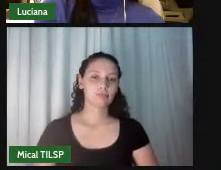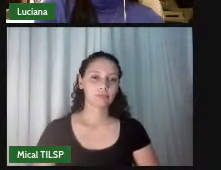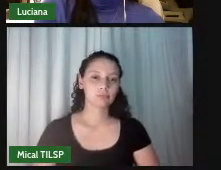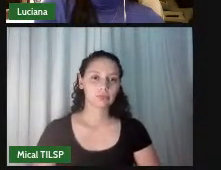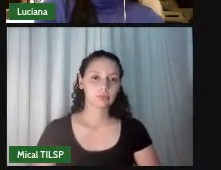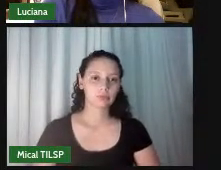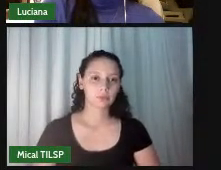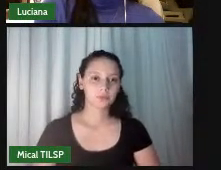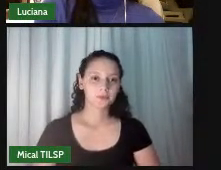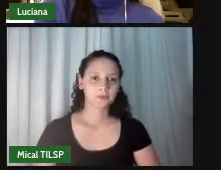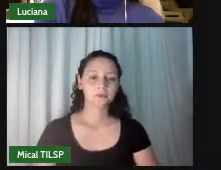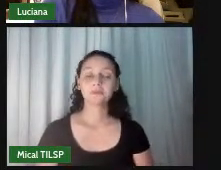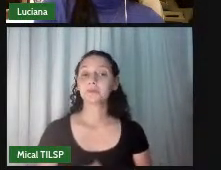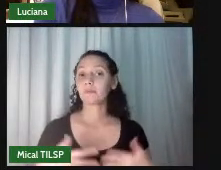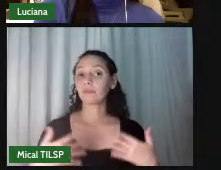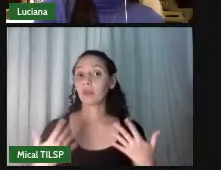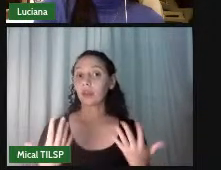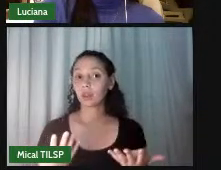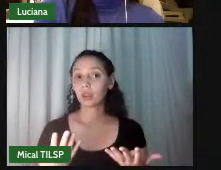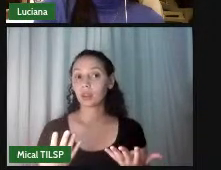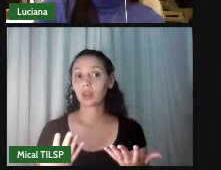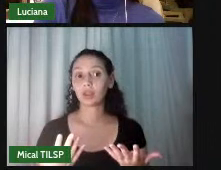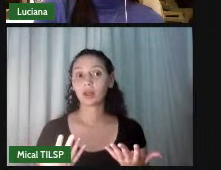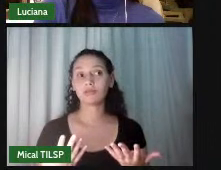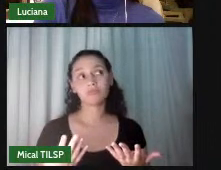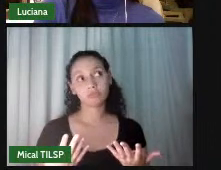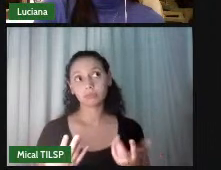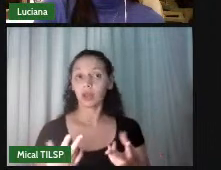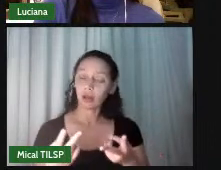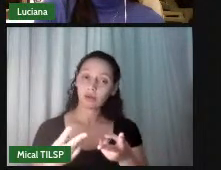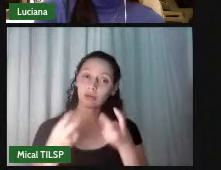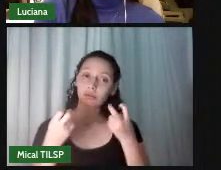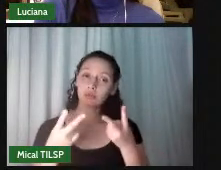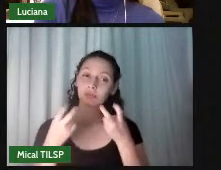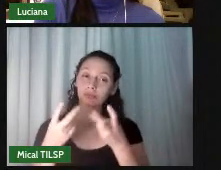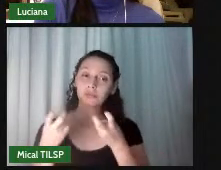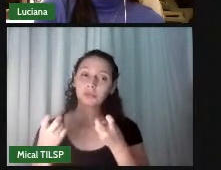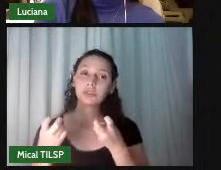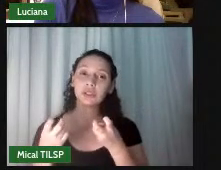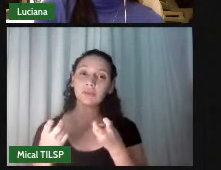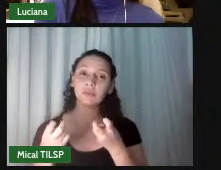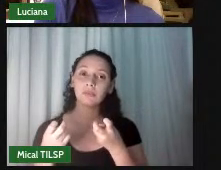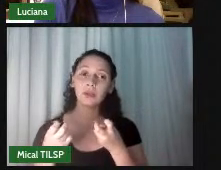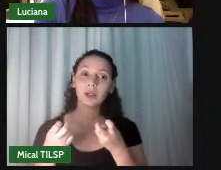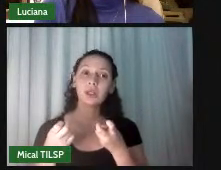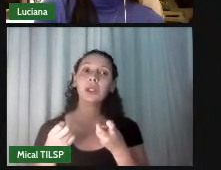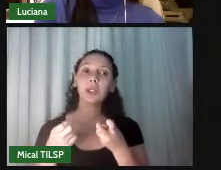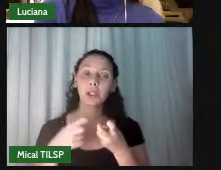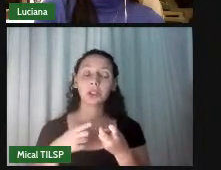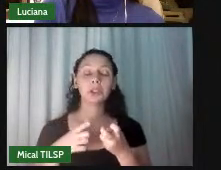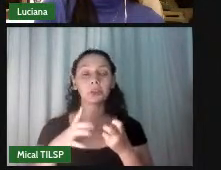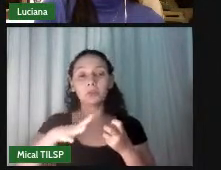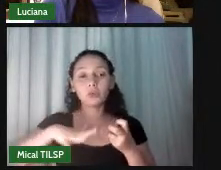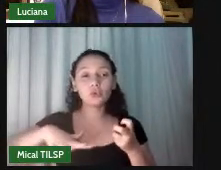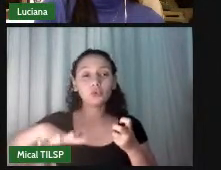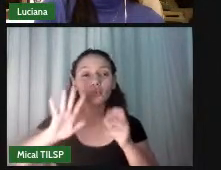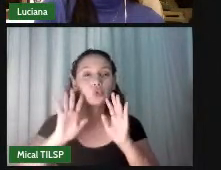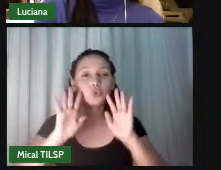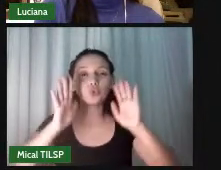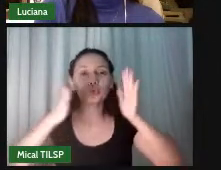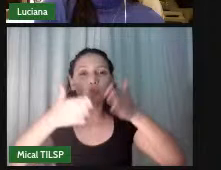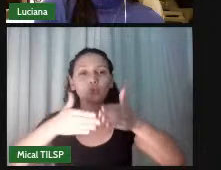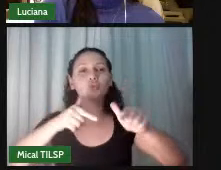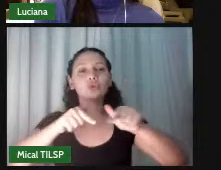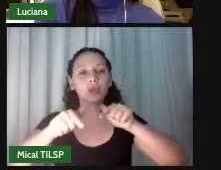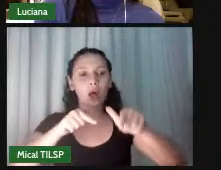Então, daí, a gente começa a ver, poxa, realmente há um campo de atuação bem interessante, tá? Então, só